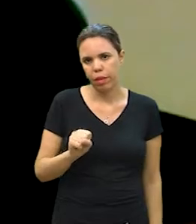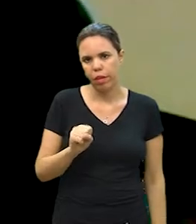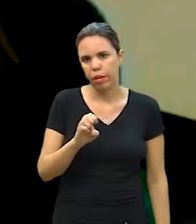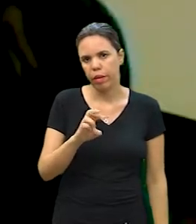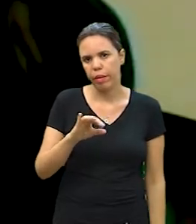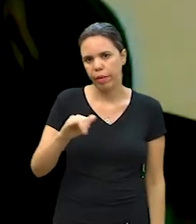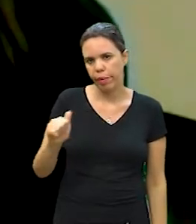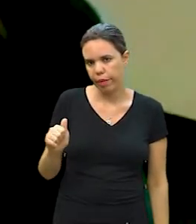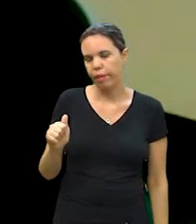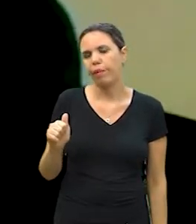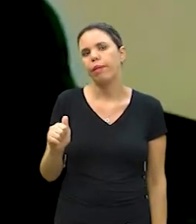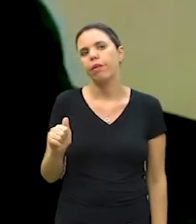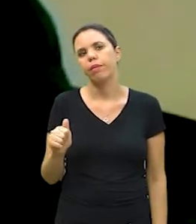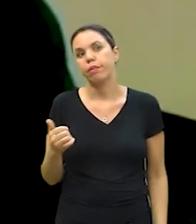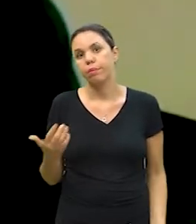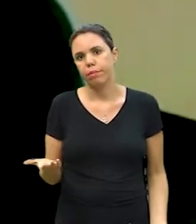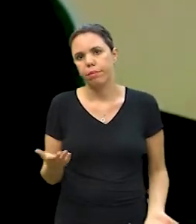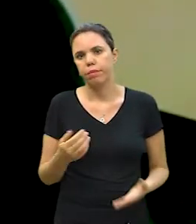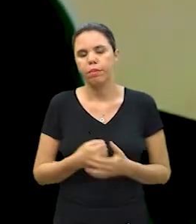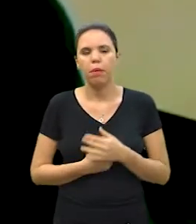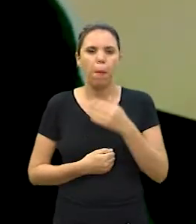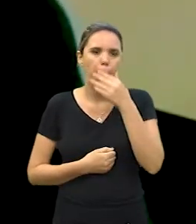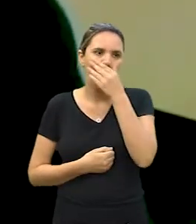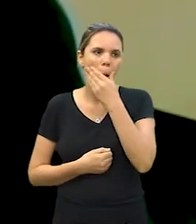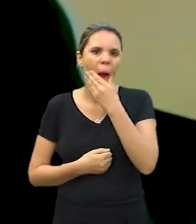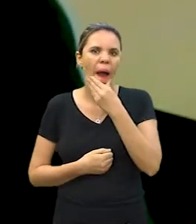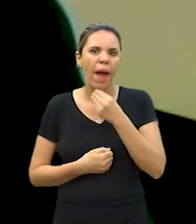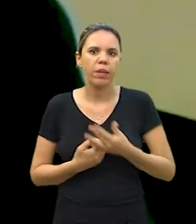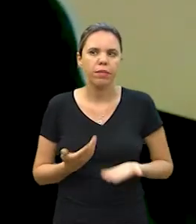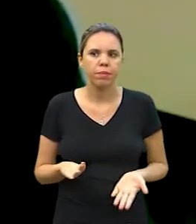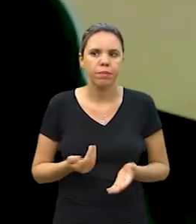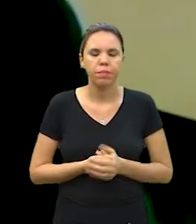um CREAS, né? Então,